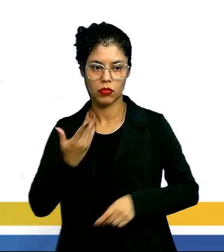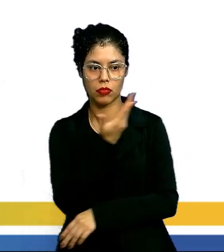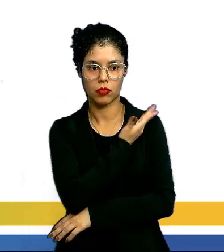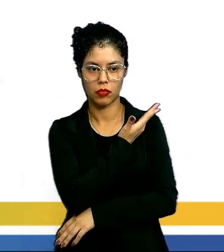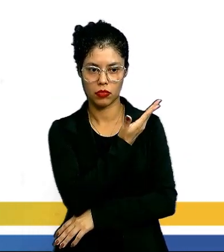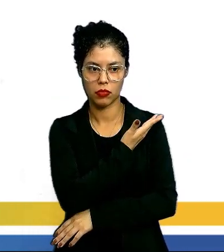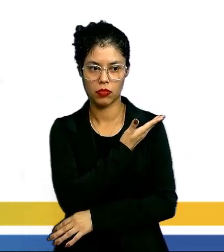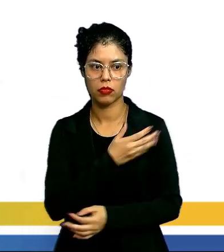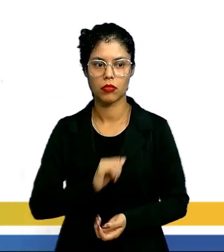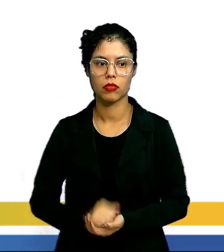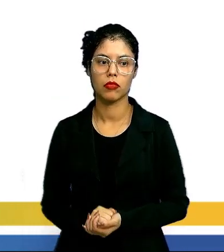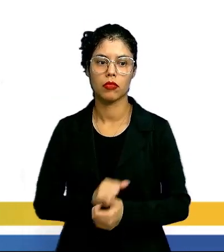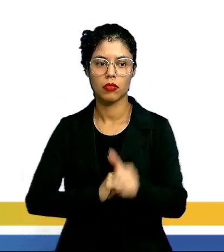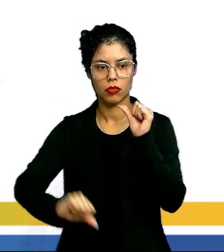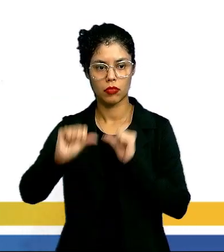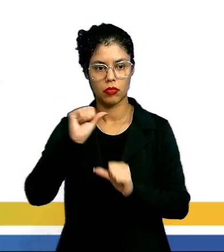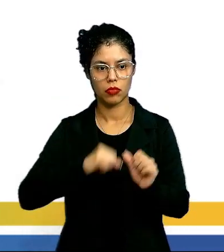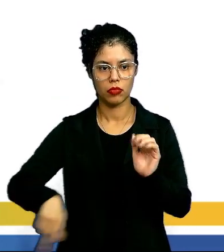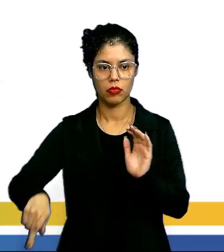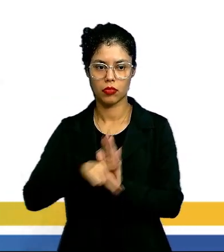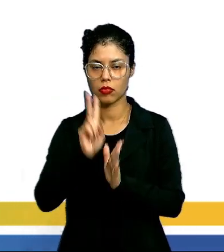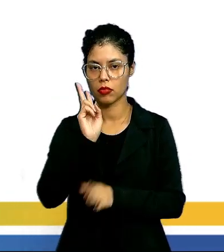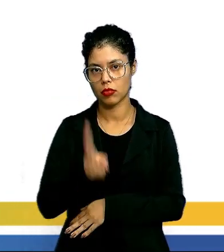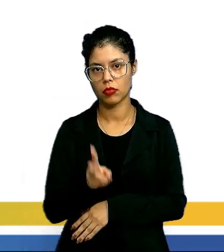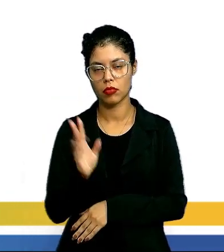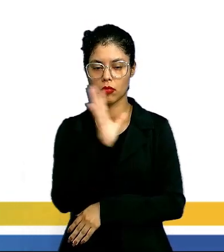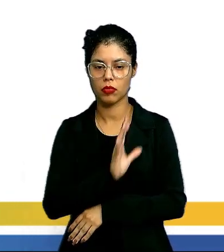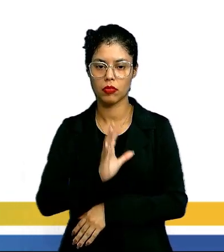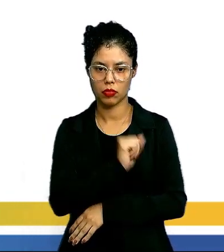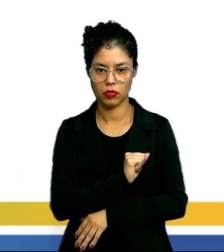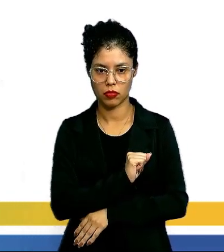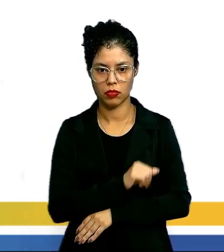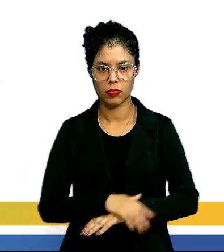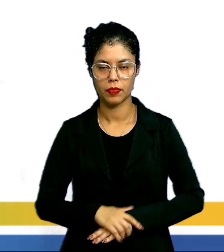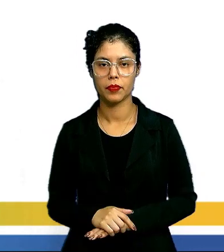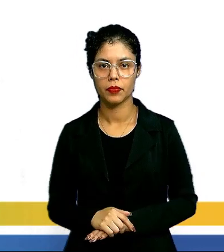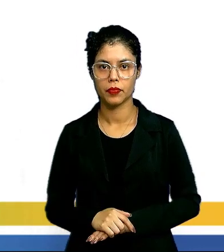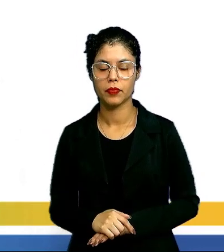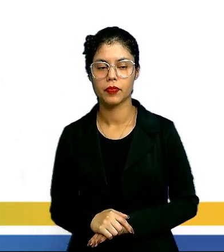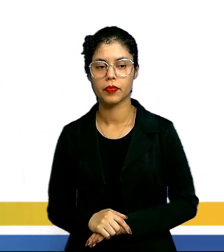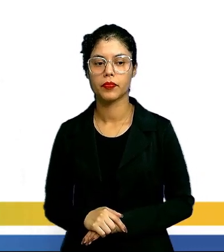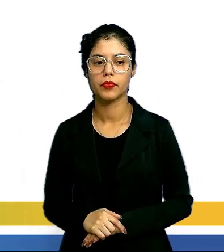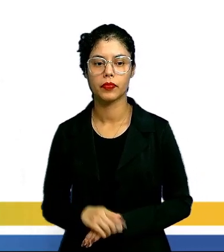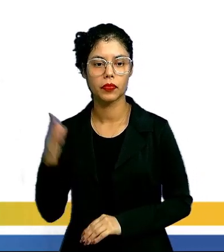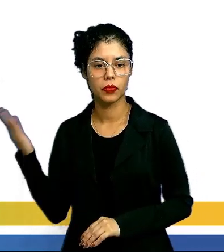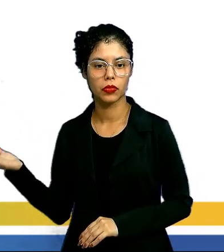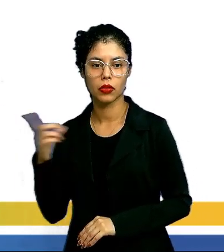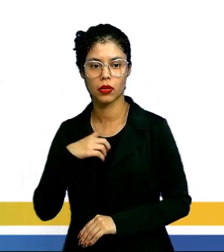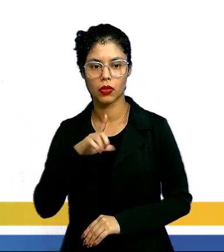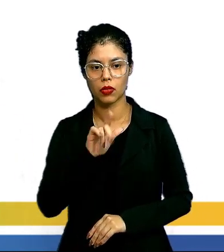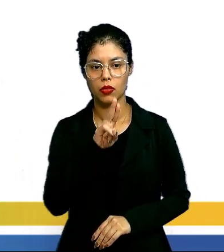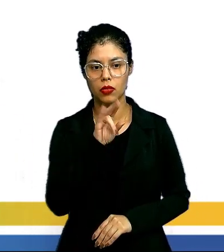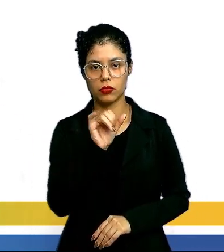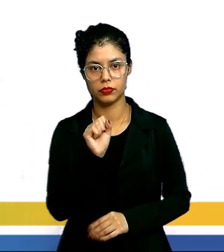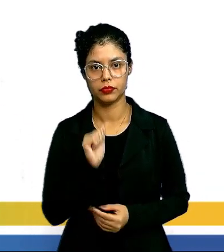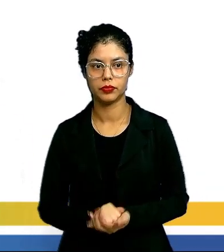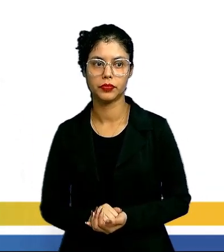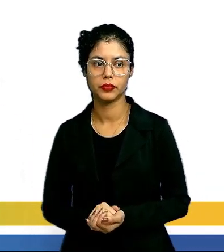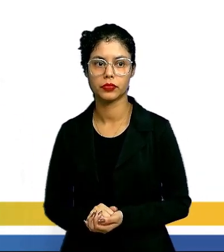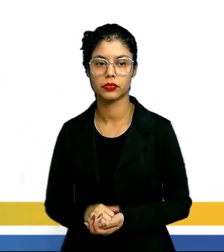humanos, amizade, se tão contrário a si, é o mesmo amor. Aqui nós temos Luís de Camões,